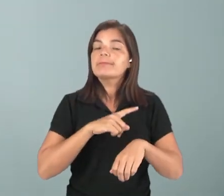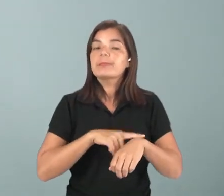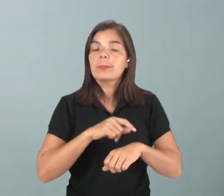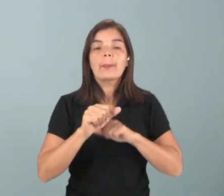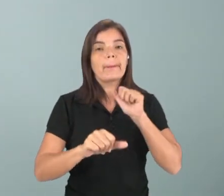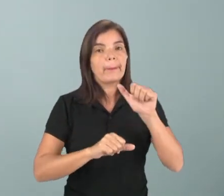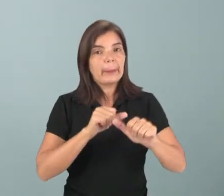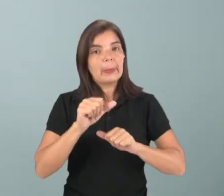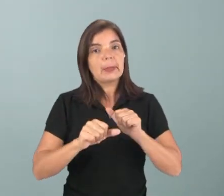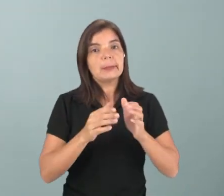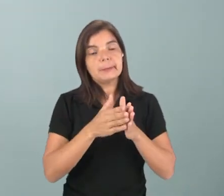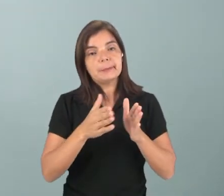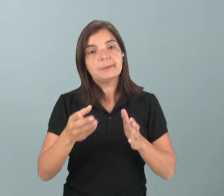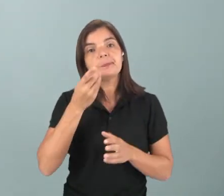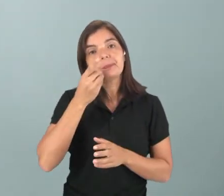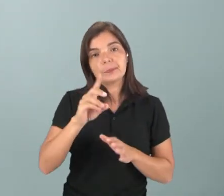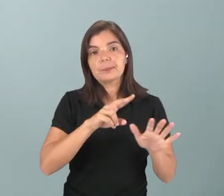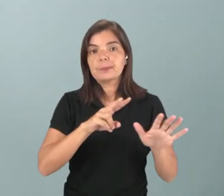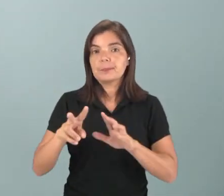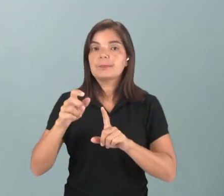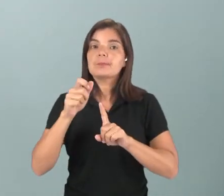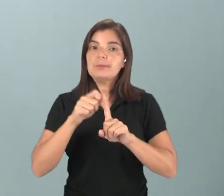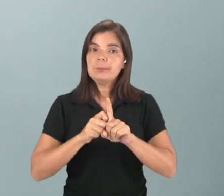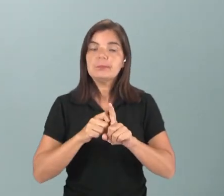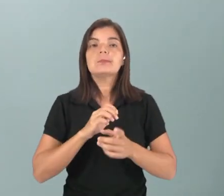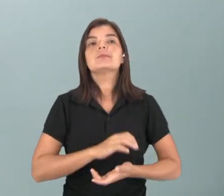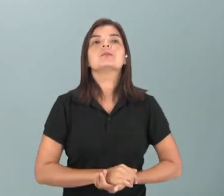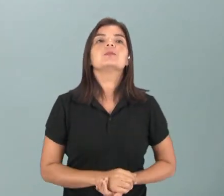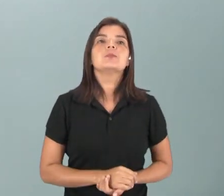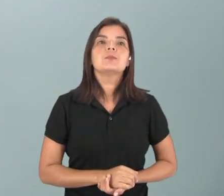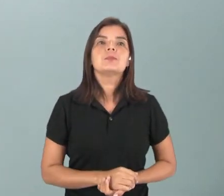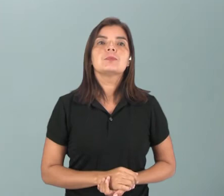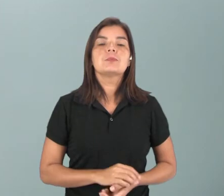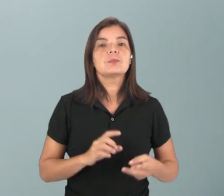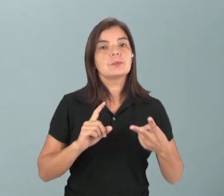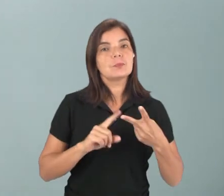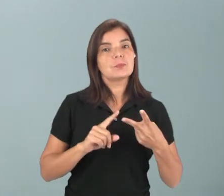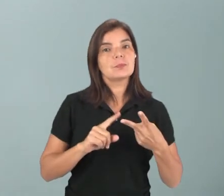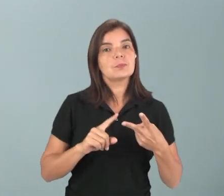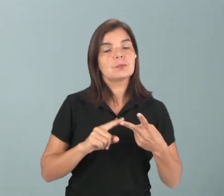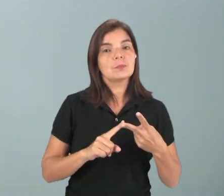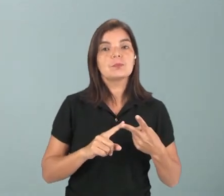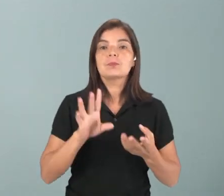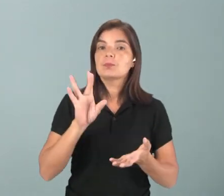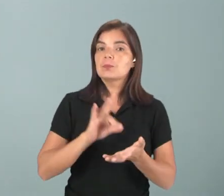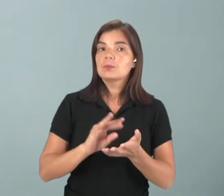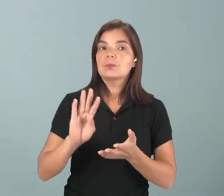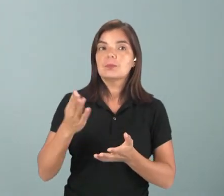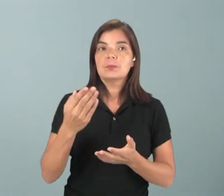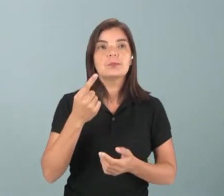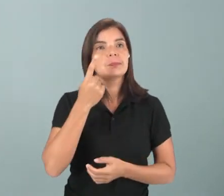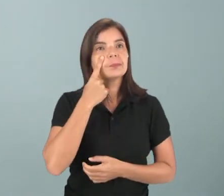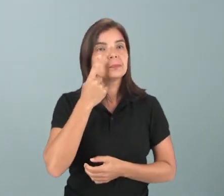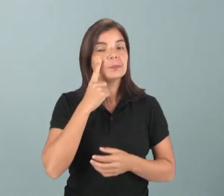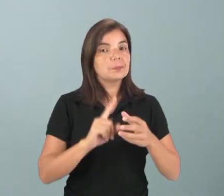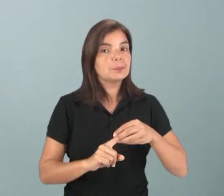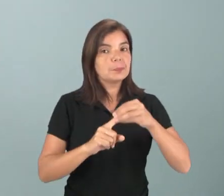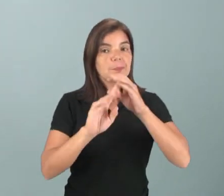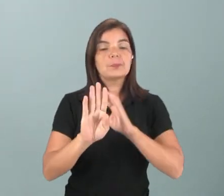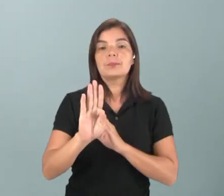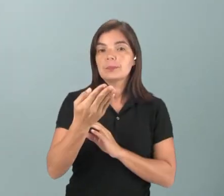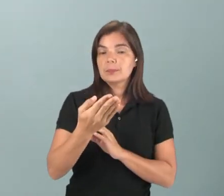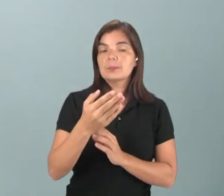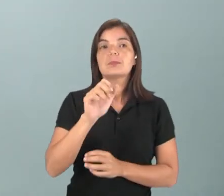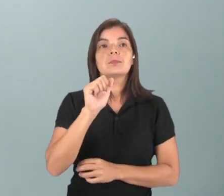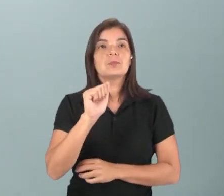que muda ao longo de dias, semanas e meses, tá? A2, classifique como verdadeiro ou falso. Vejam lá que a única falsa é